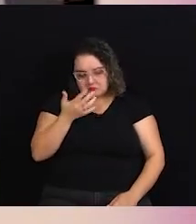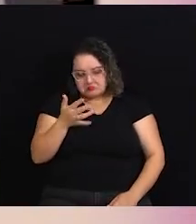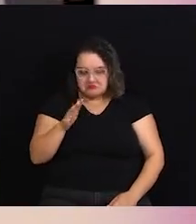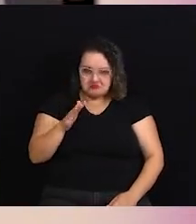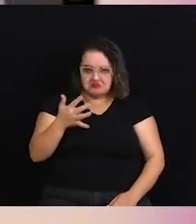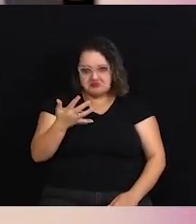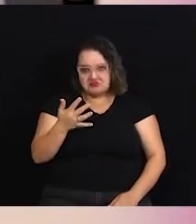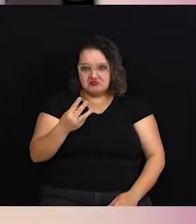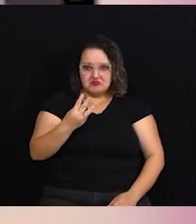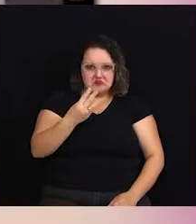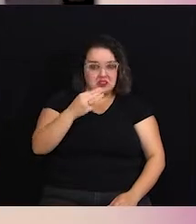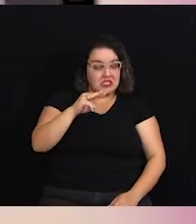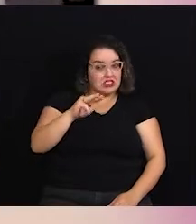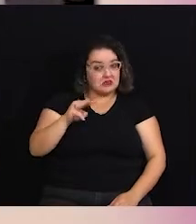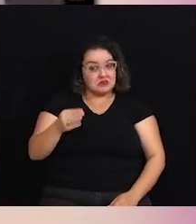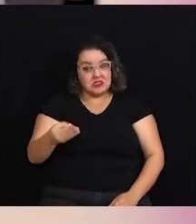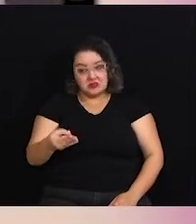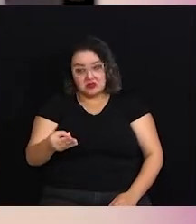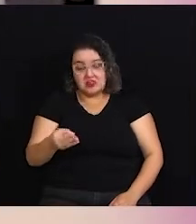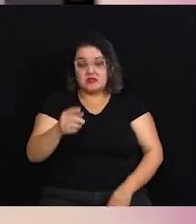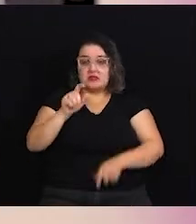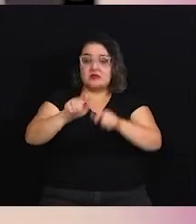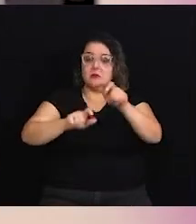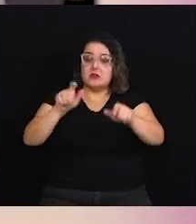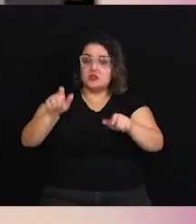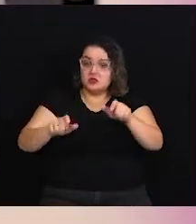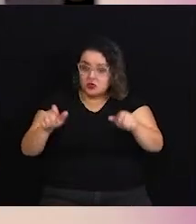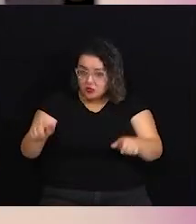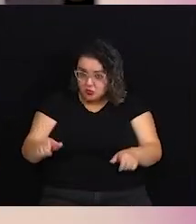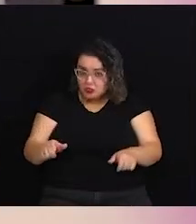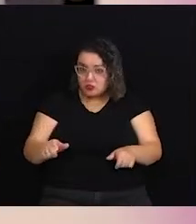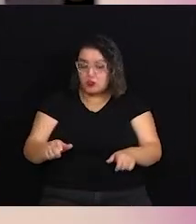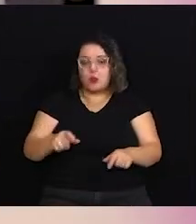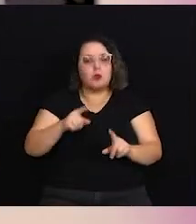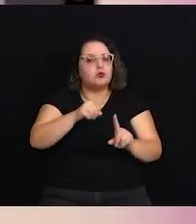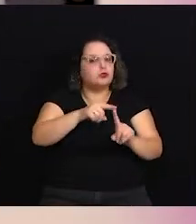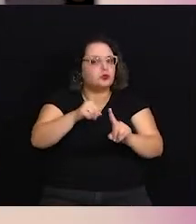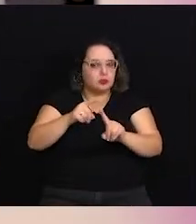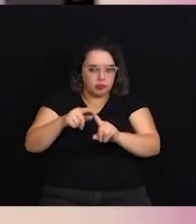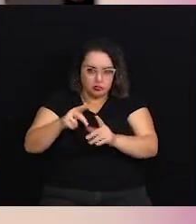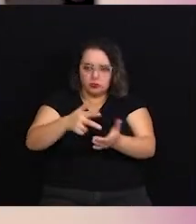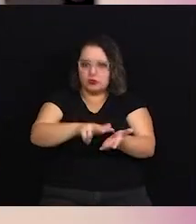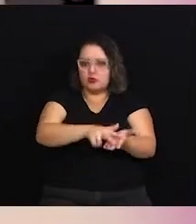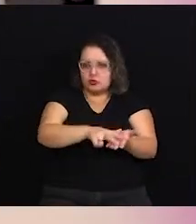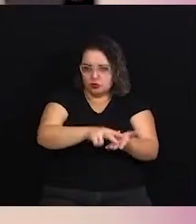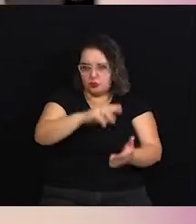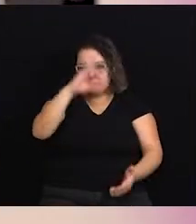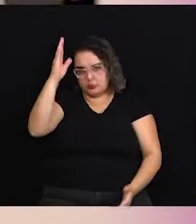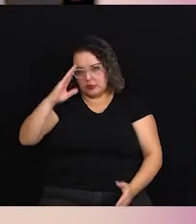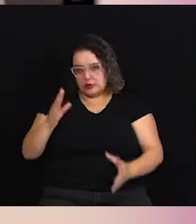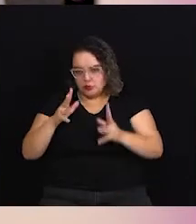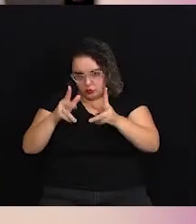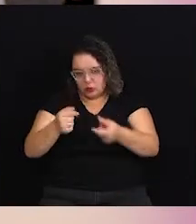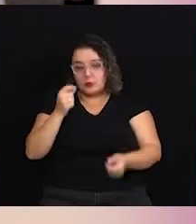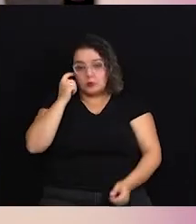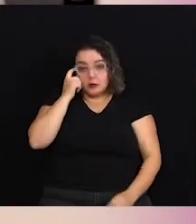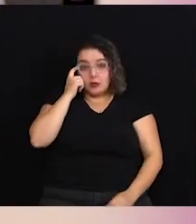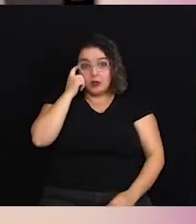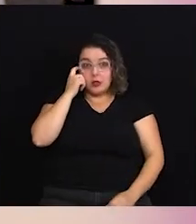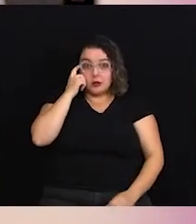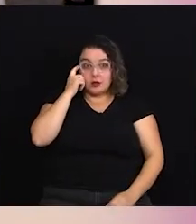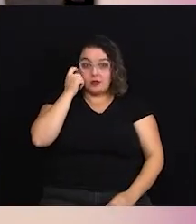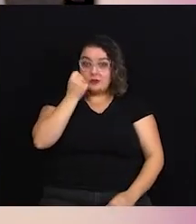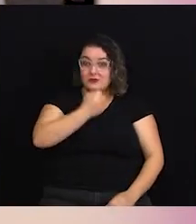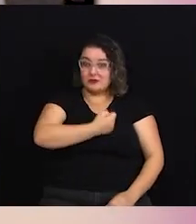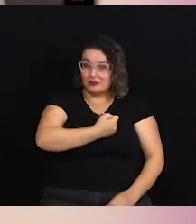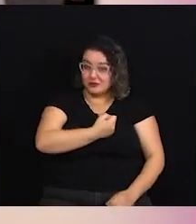mais ou menos 3 milhões de pessoas com algum tipo de parecia no Brasil então